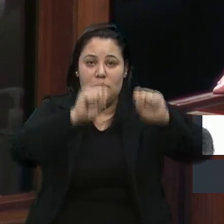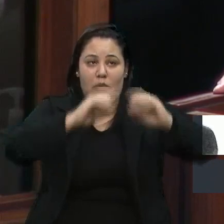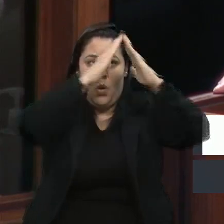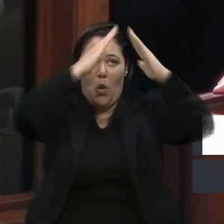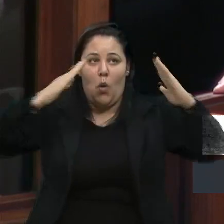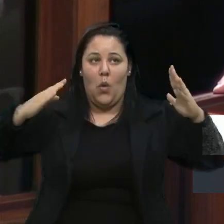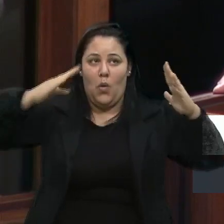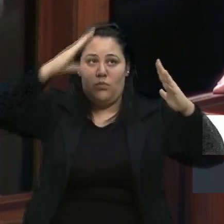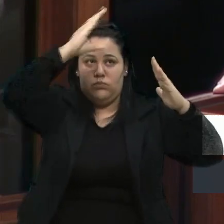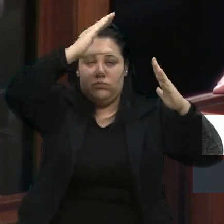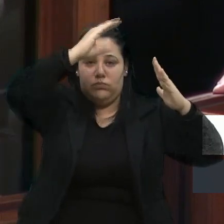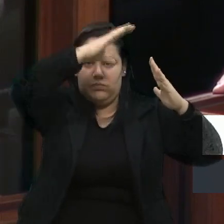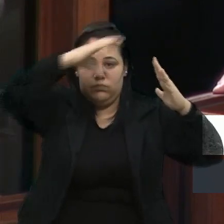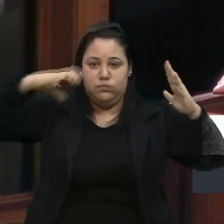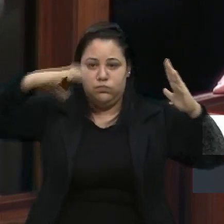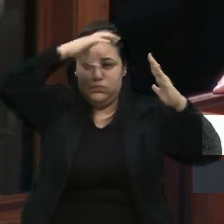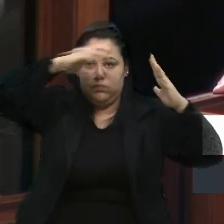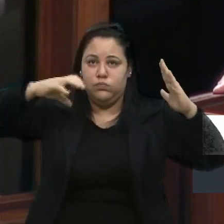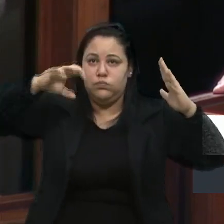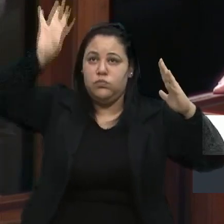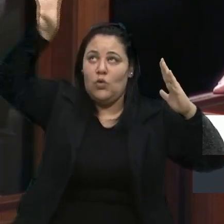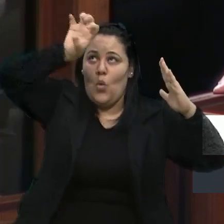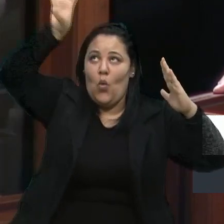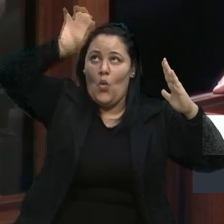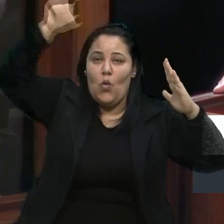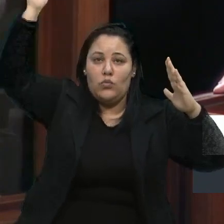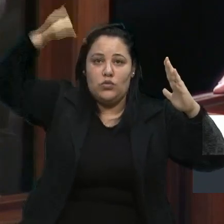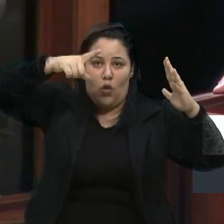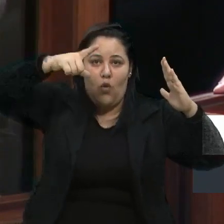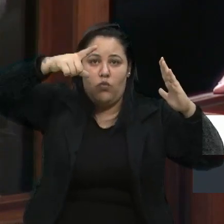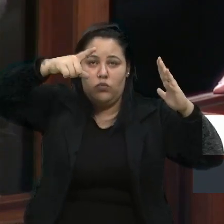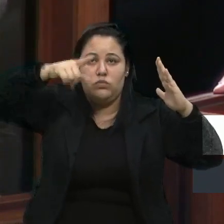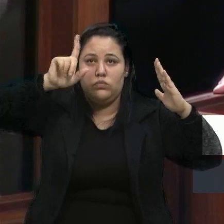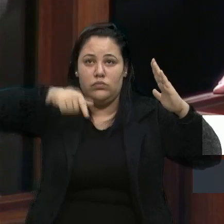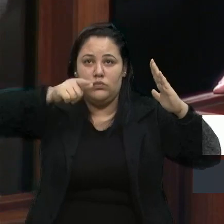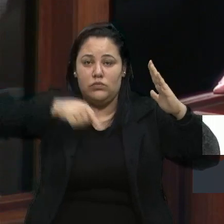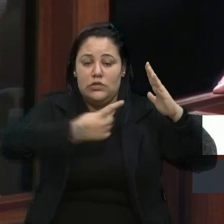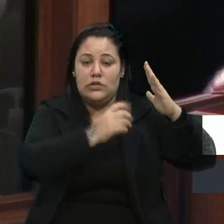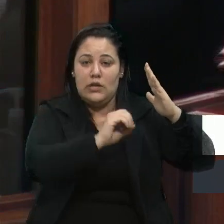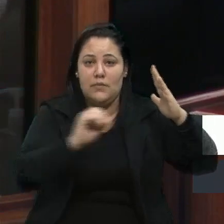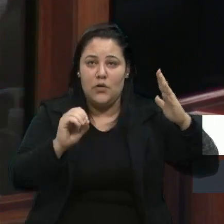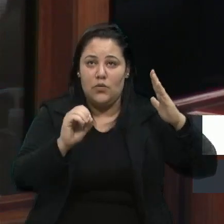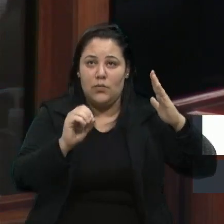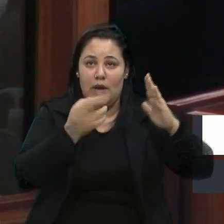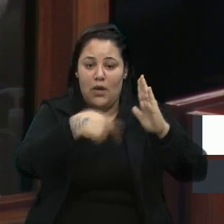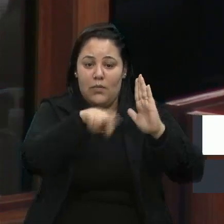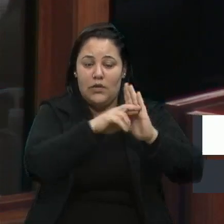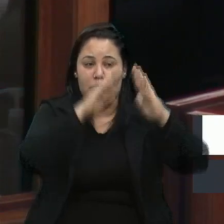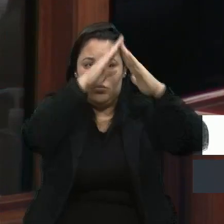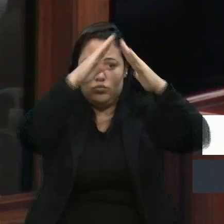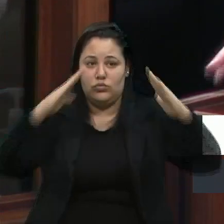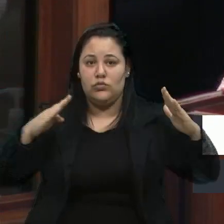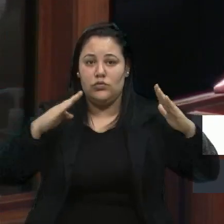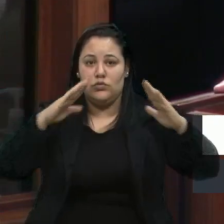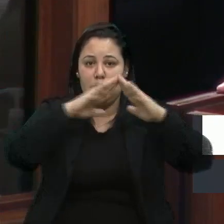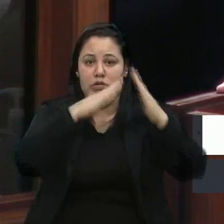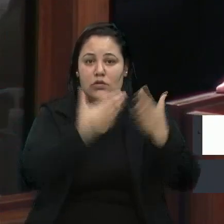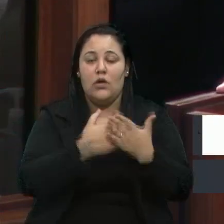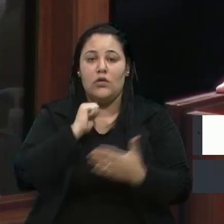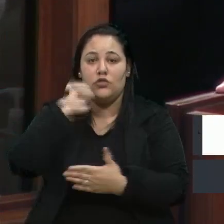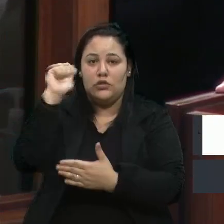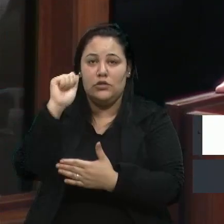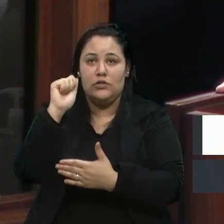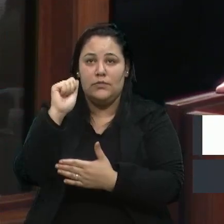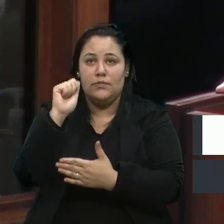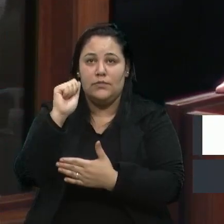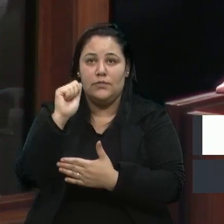para a Pátina, 100 mil para a revitalização do ginásio do Colégio Tiradentes, 400 mil reais para reformas de